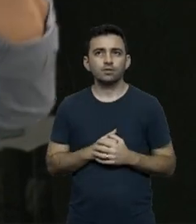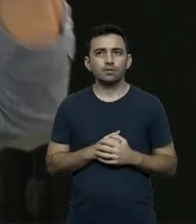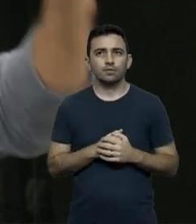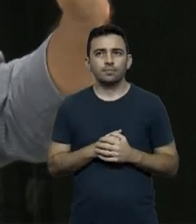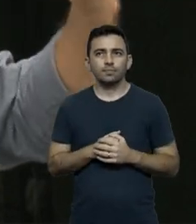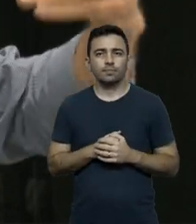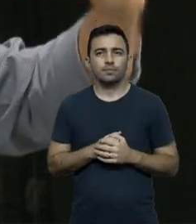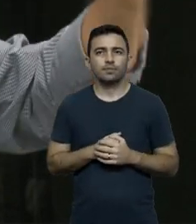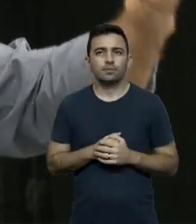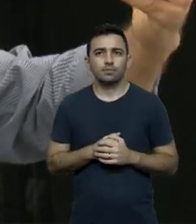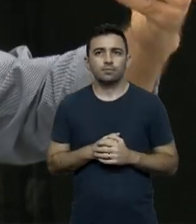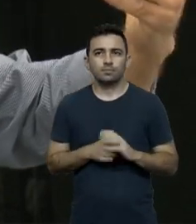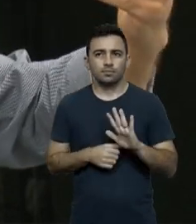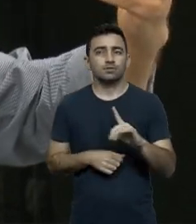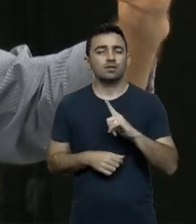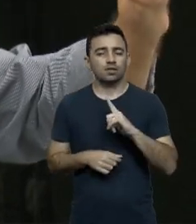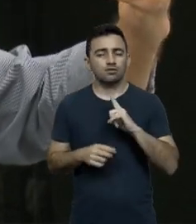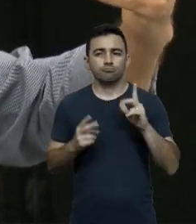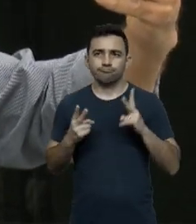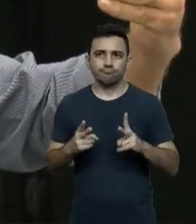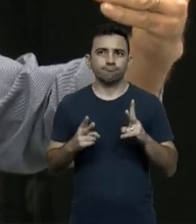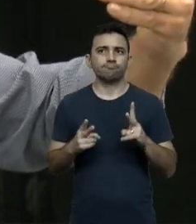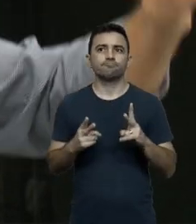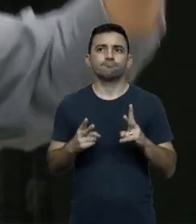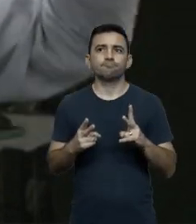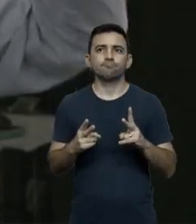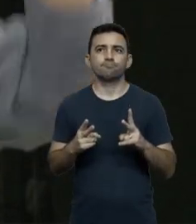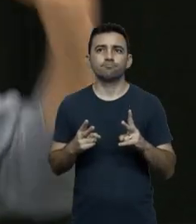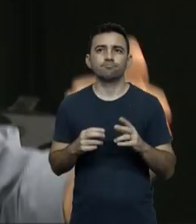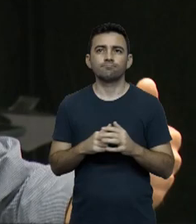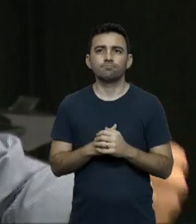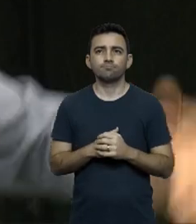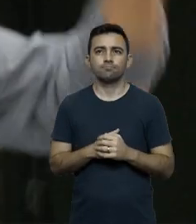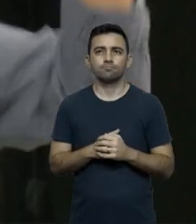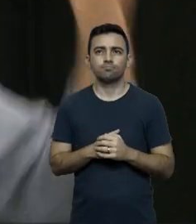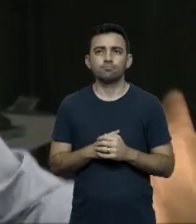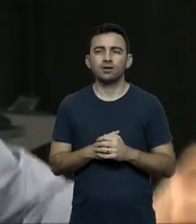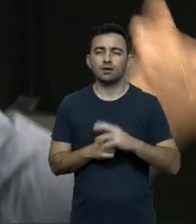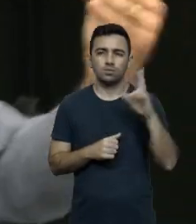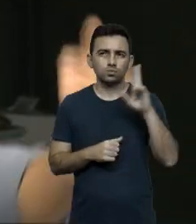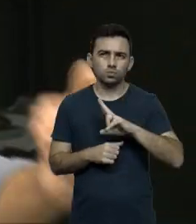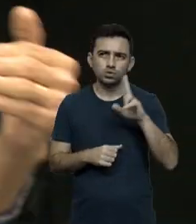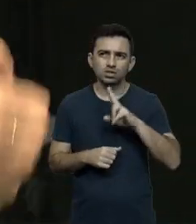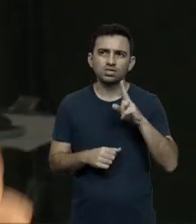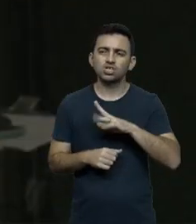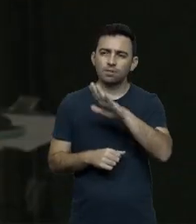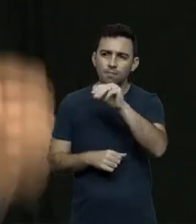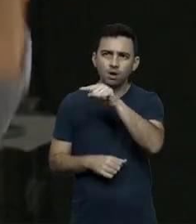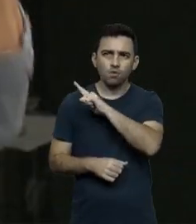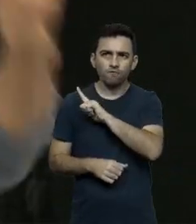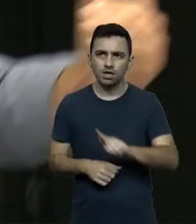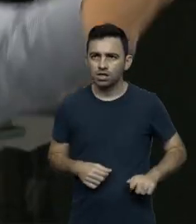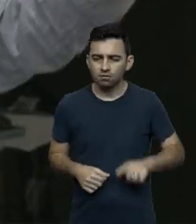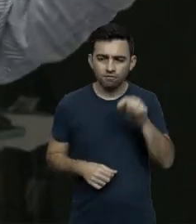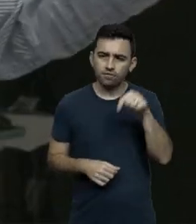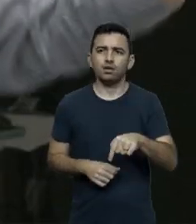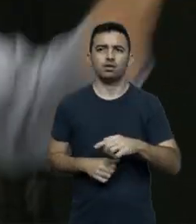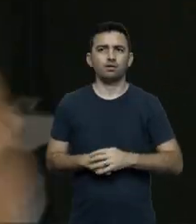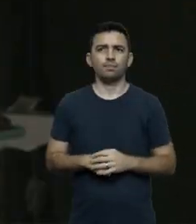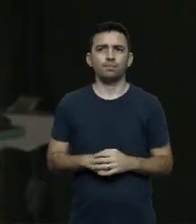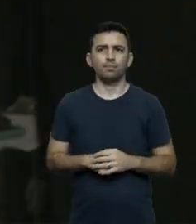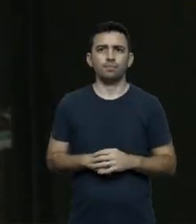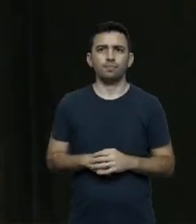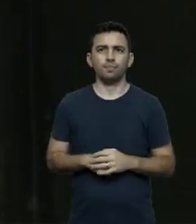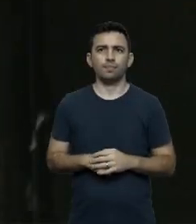é mas nós temos que dar continuidade é urgente médico e chamar o governo na mesa e não é